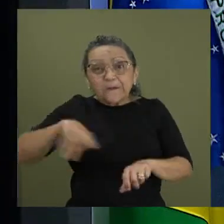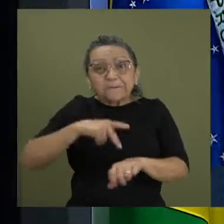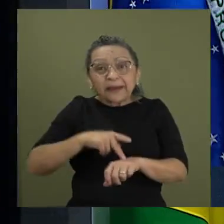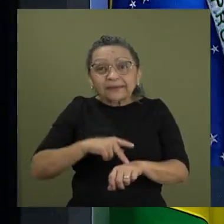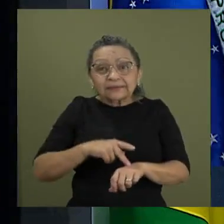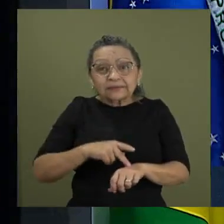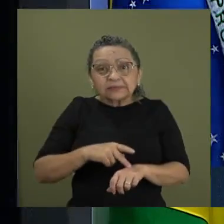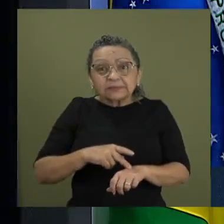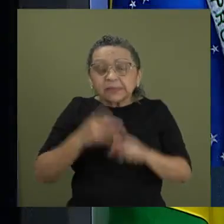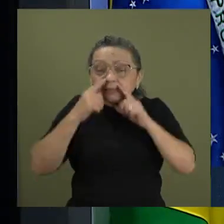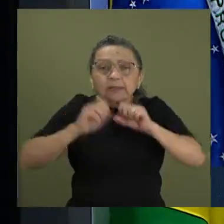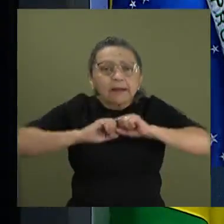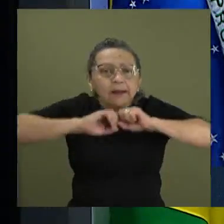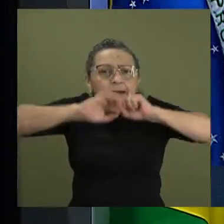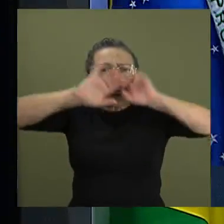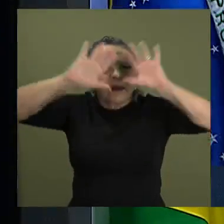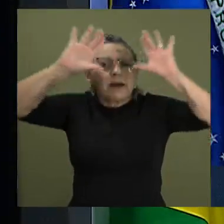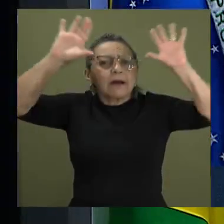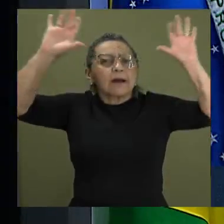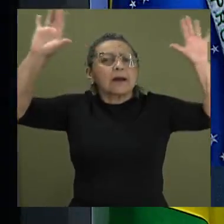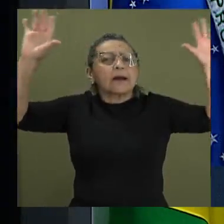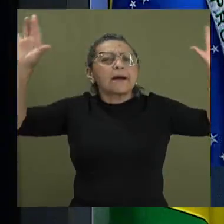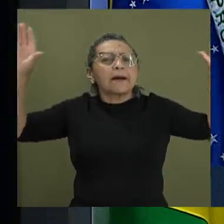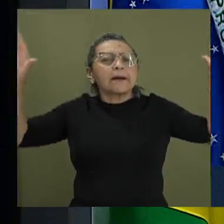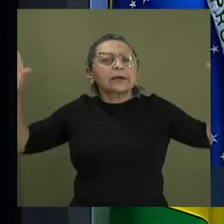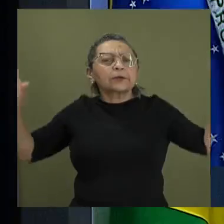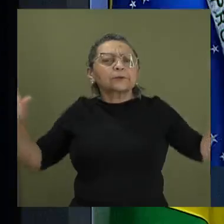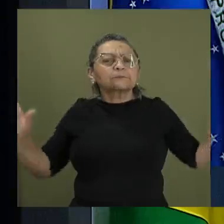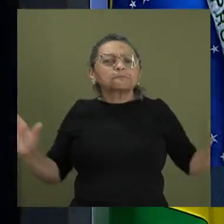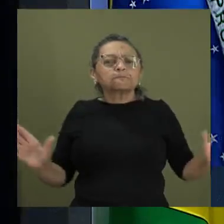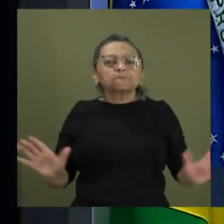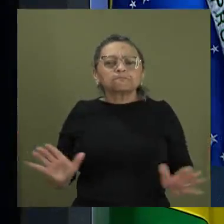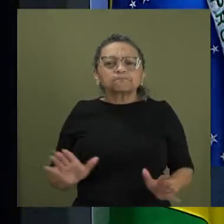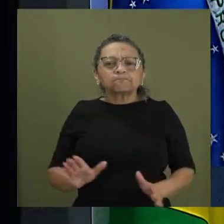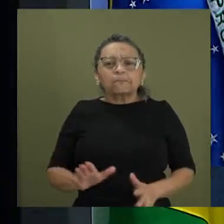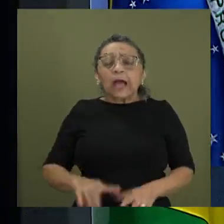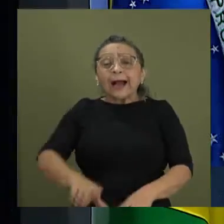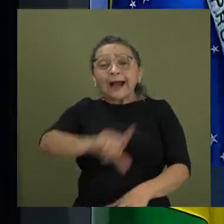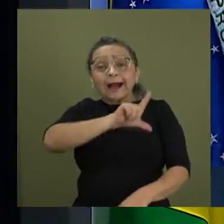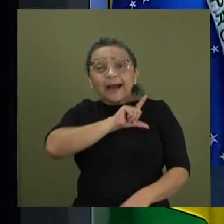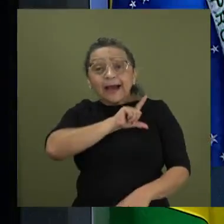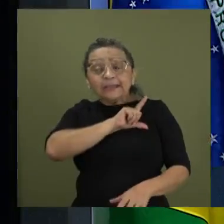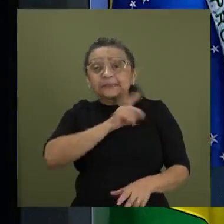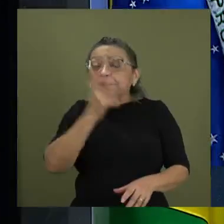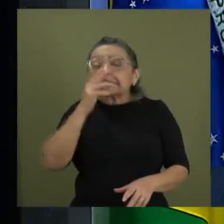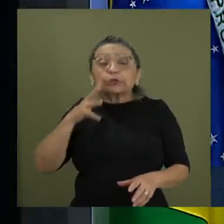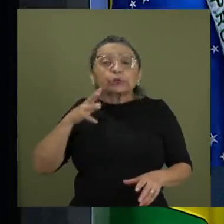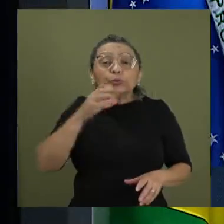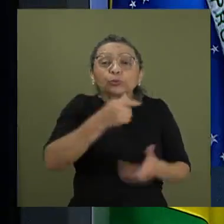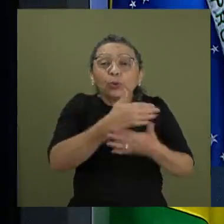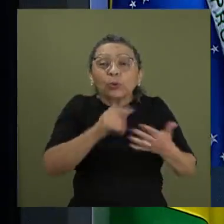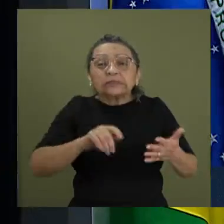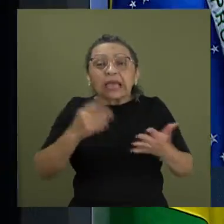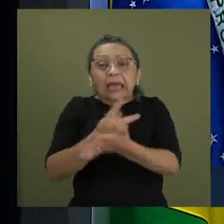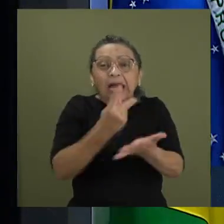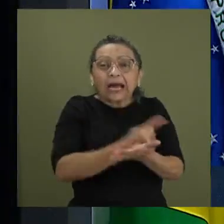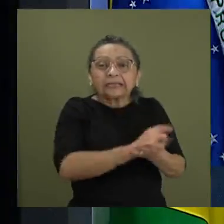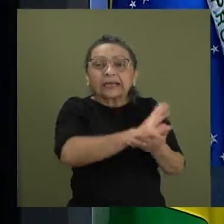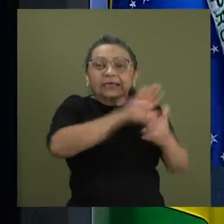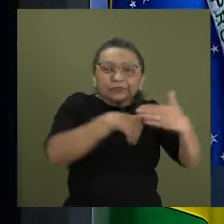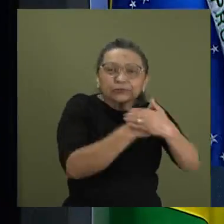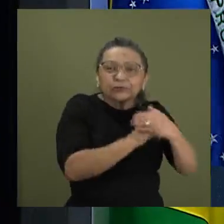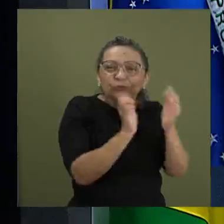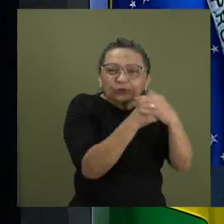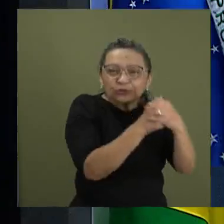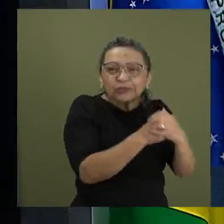muita luz. A sujeira que antes não dava para ver, está todo mundo vendo. Eu venho da